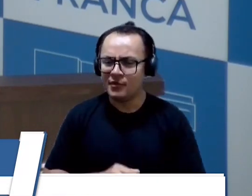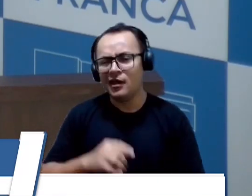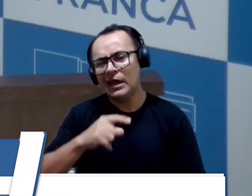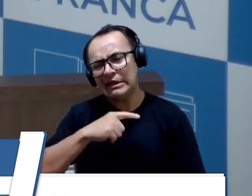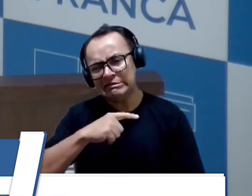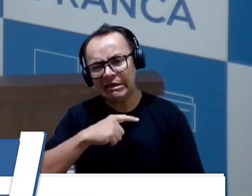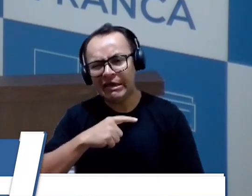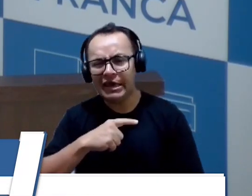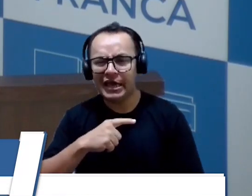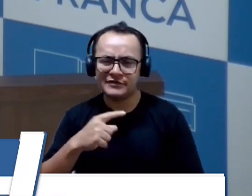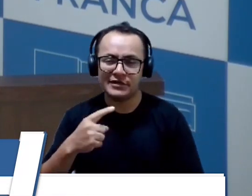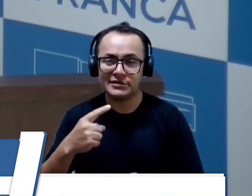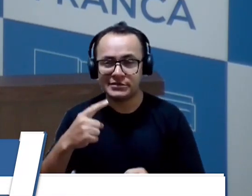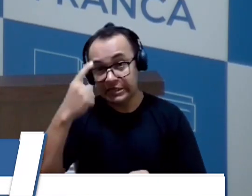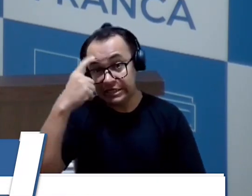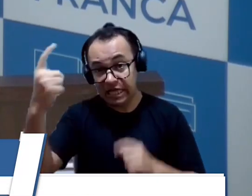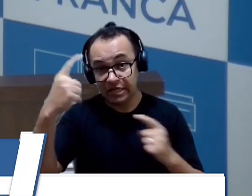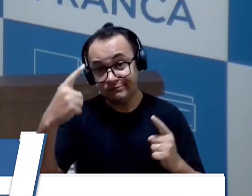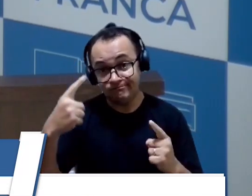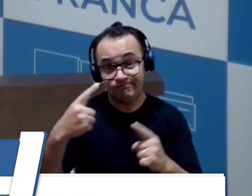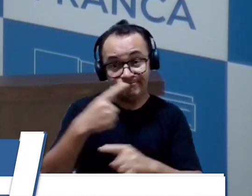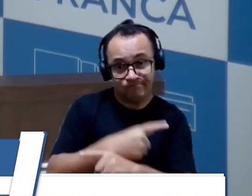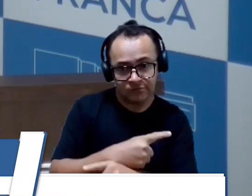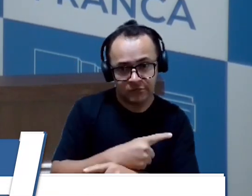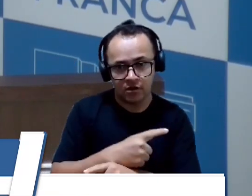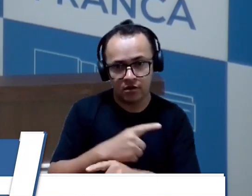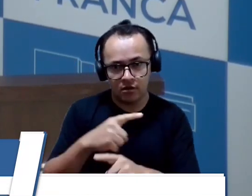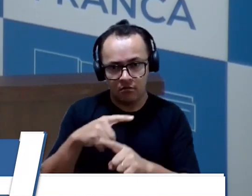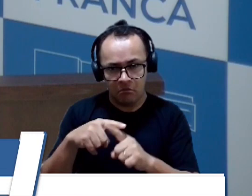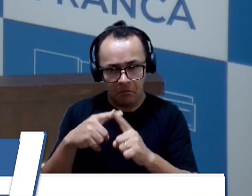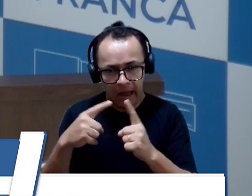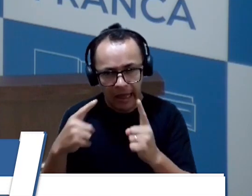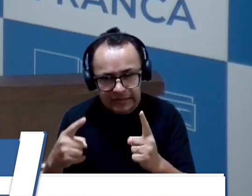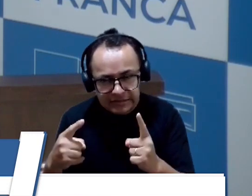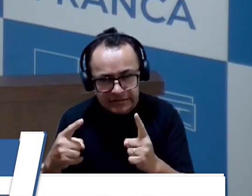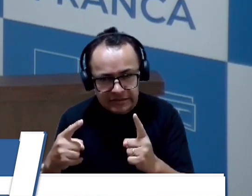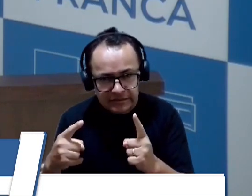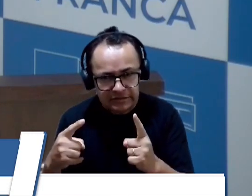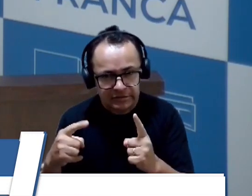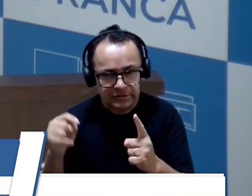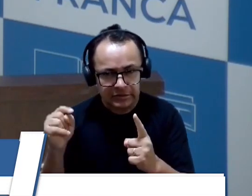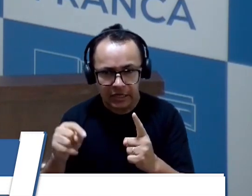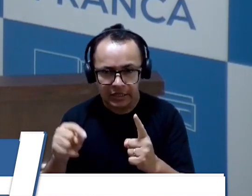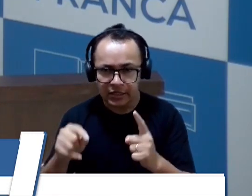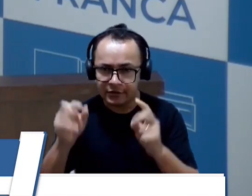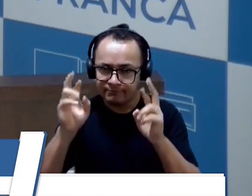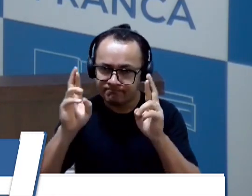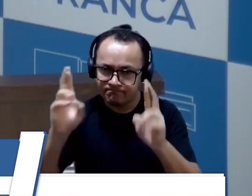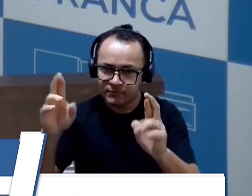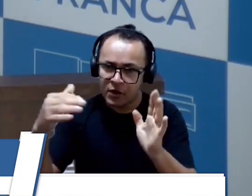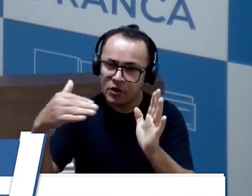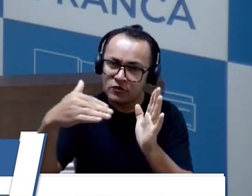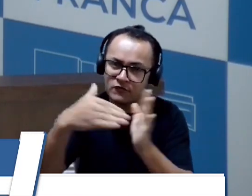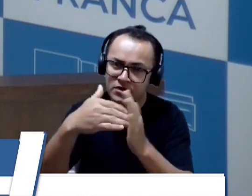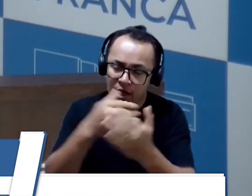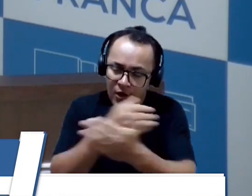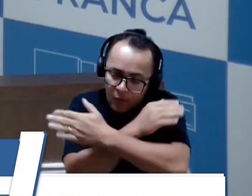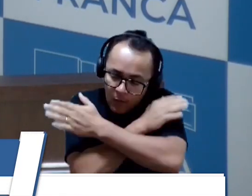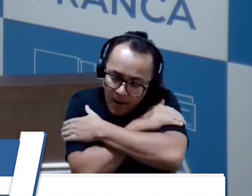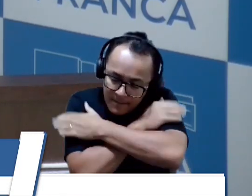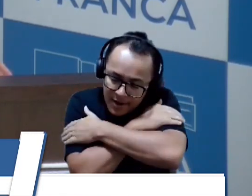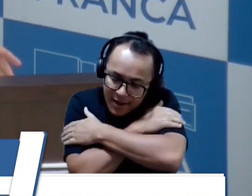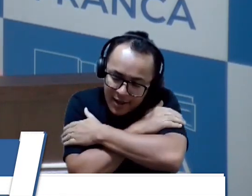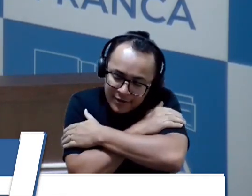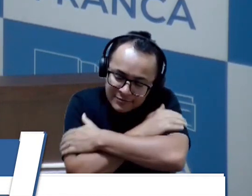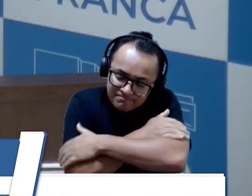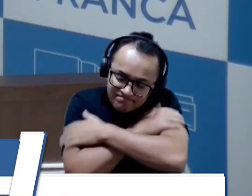ideias, mas não se traz para o meu emocional. E no final, o abraço, o carinho, o respeito.